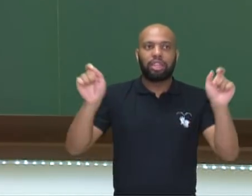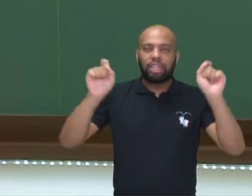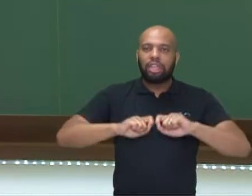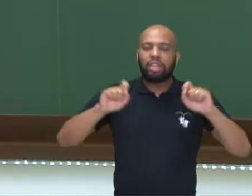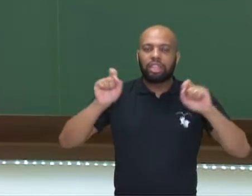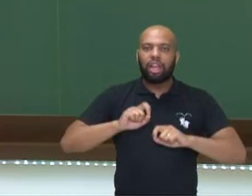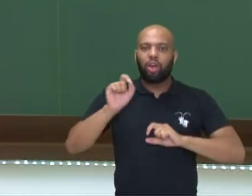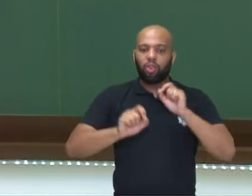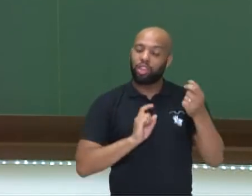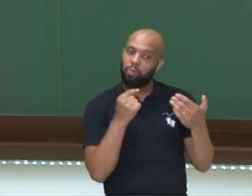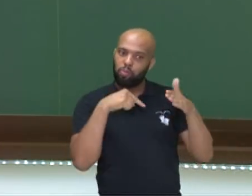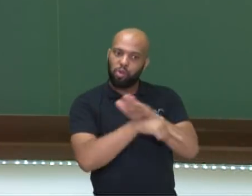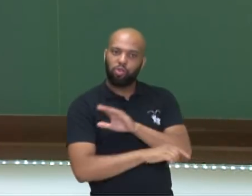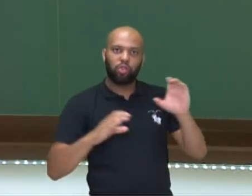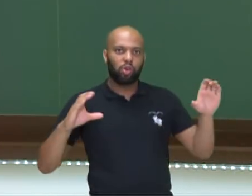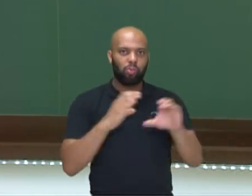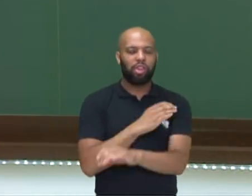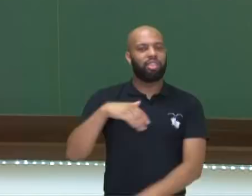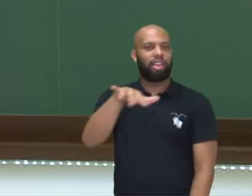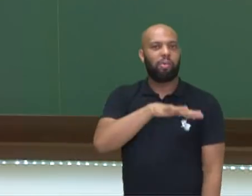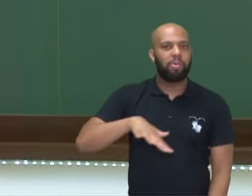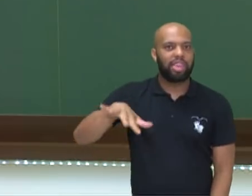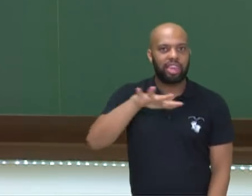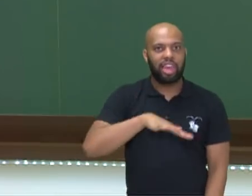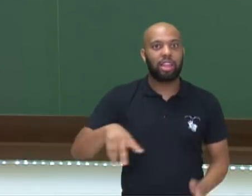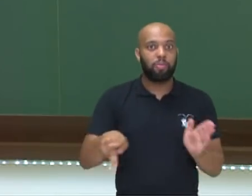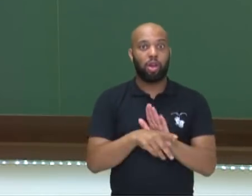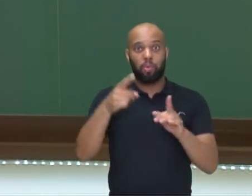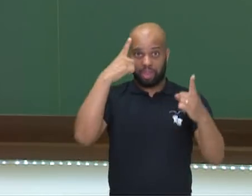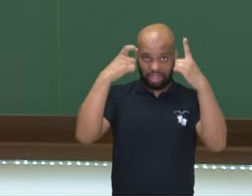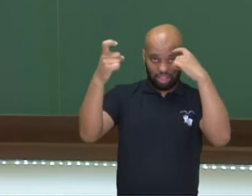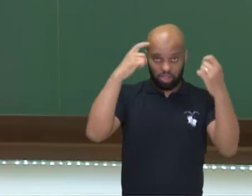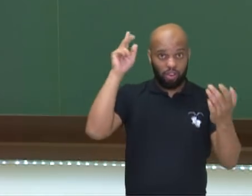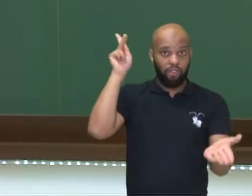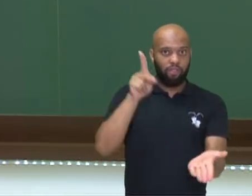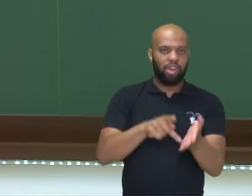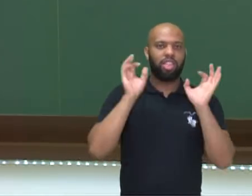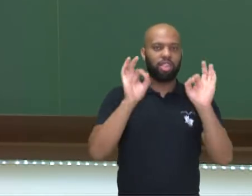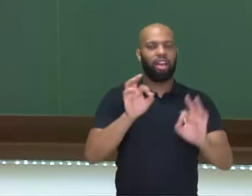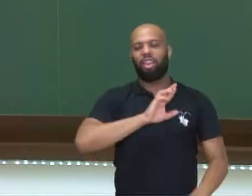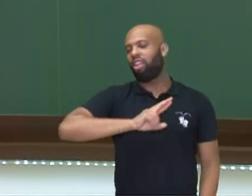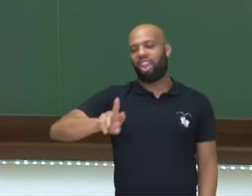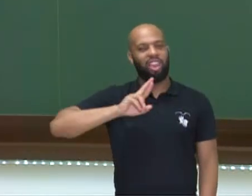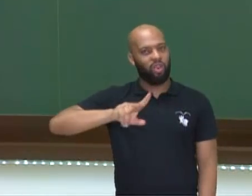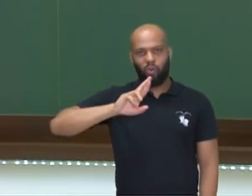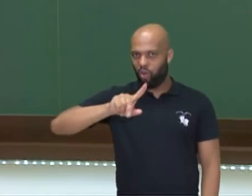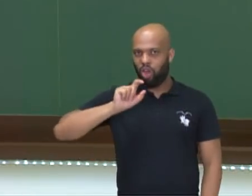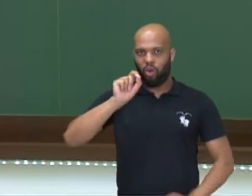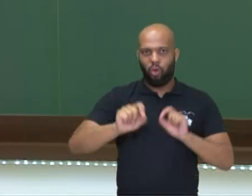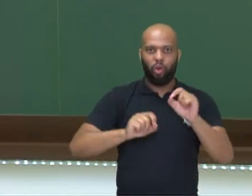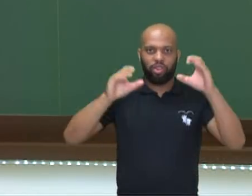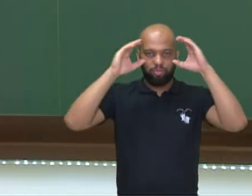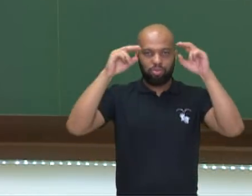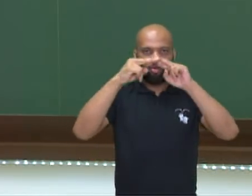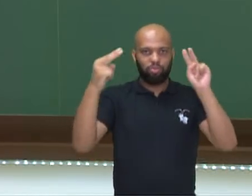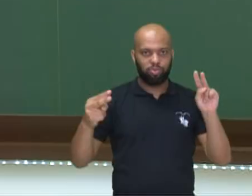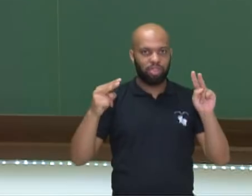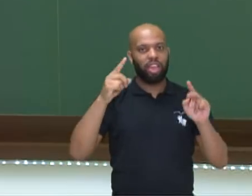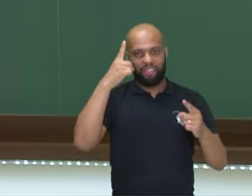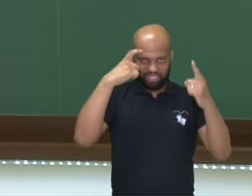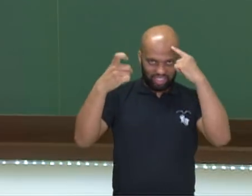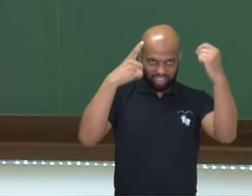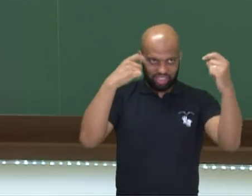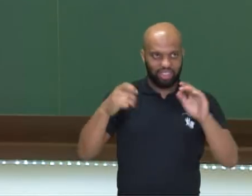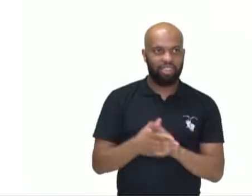uma imersão completa em um ambiente simulado, não é real, tudo aquilo que a gente está vendo no óculos é uma